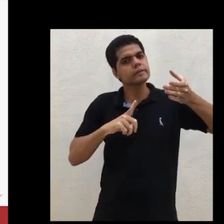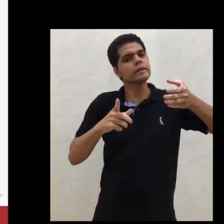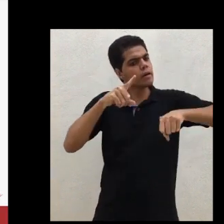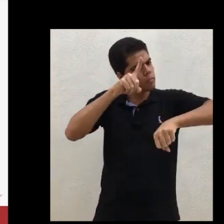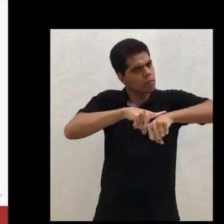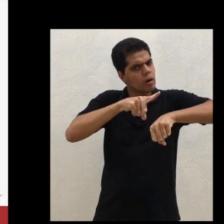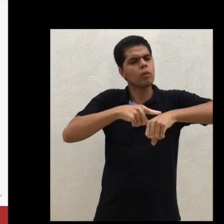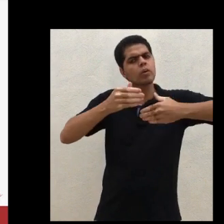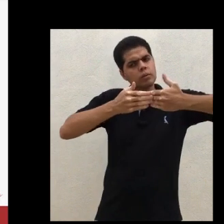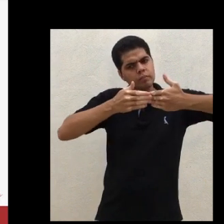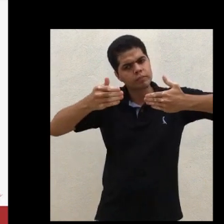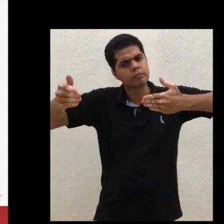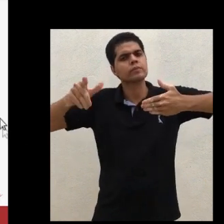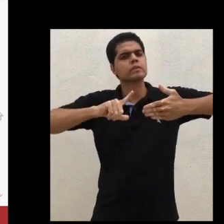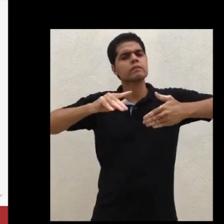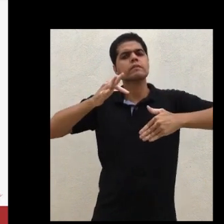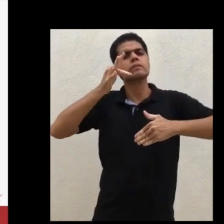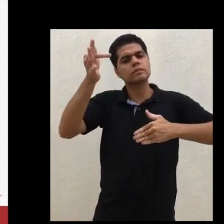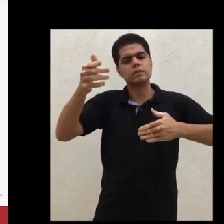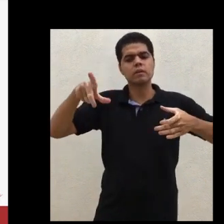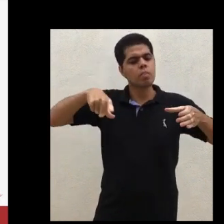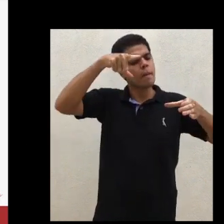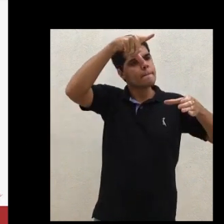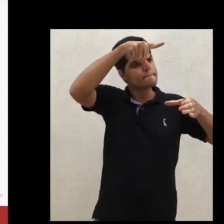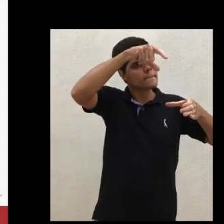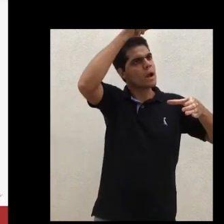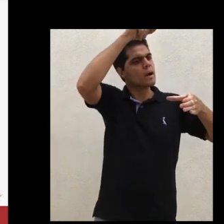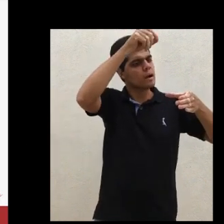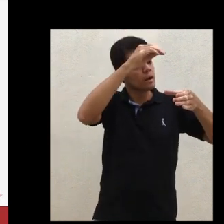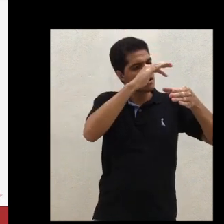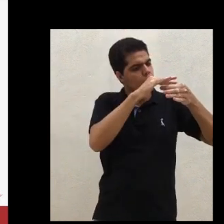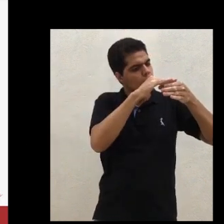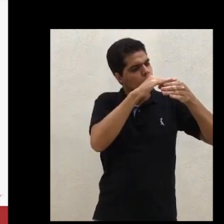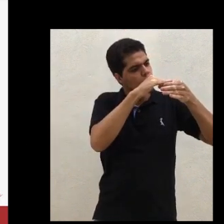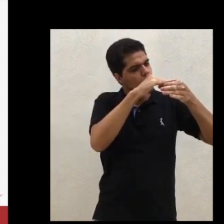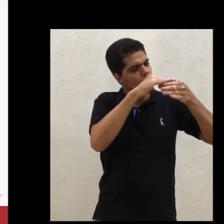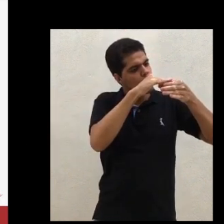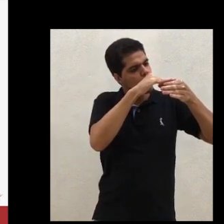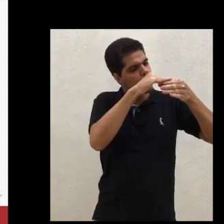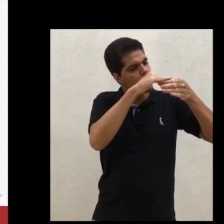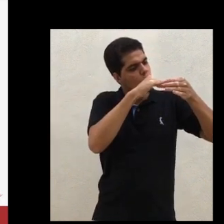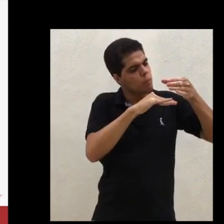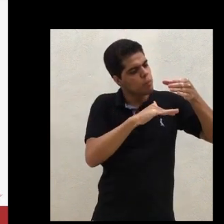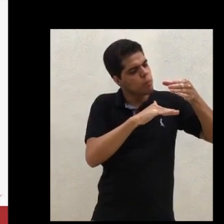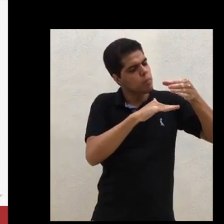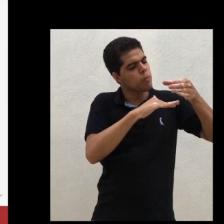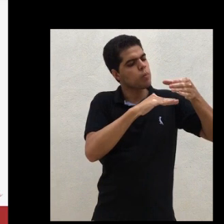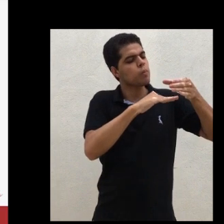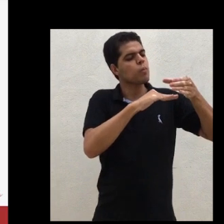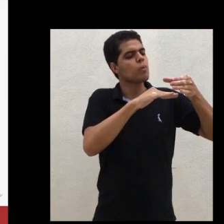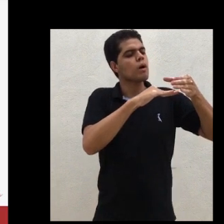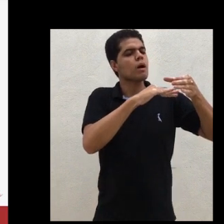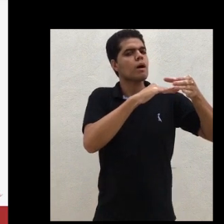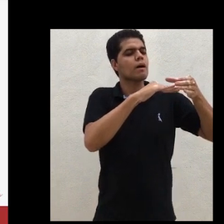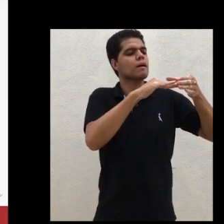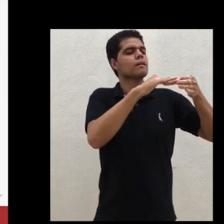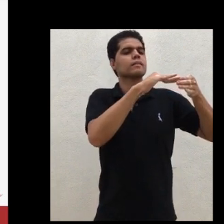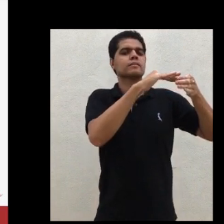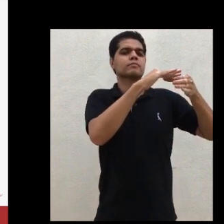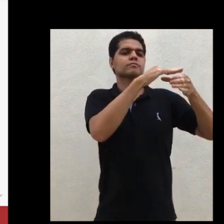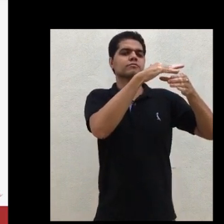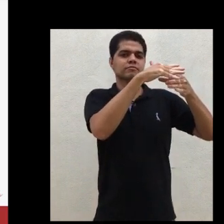será que existe um momento em que você, se pingar uma única gota, aquele copo deixa de ser